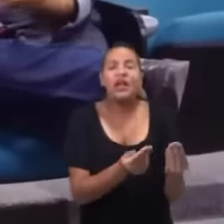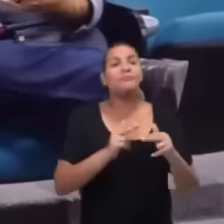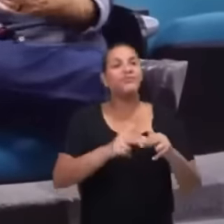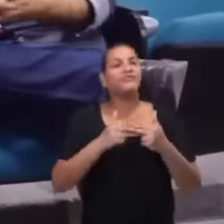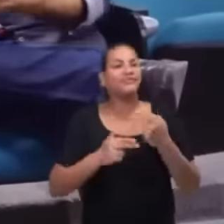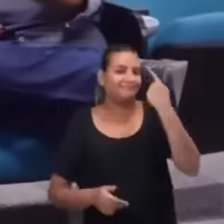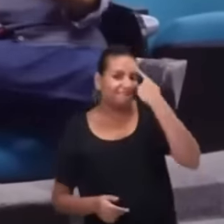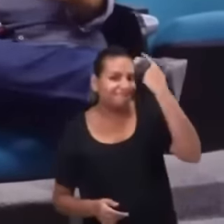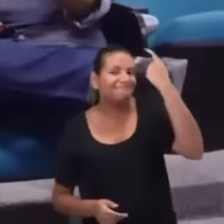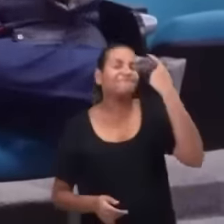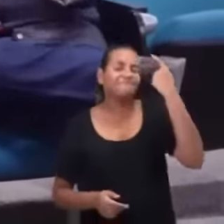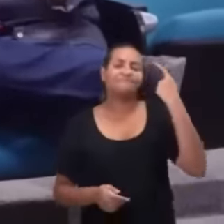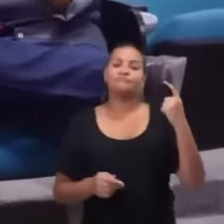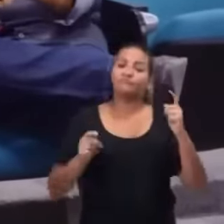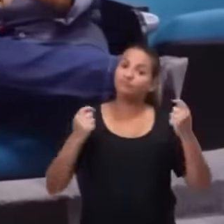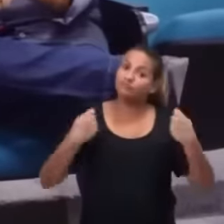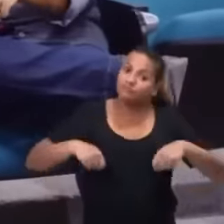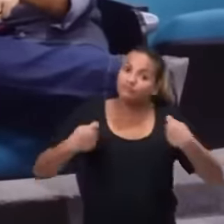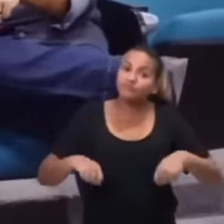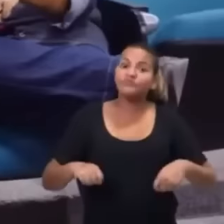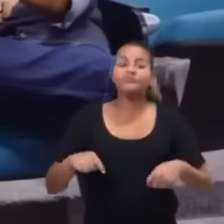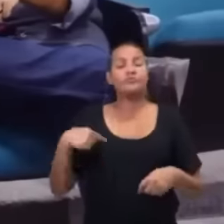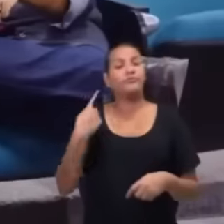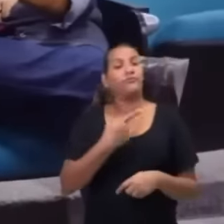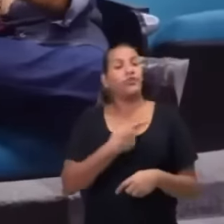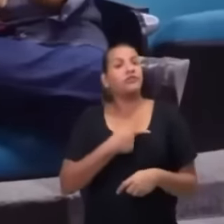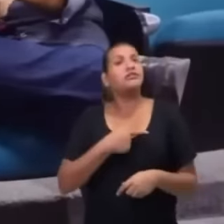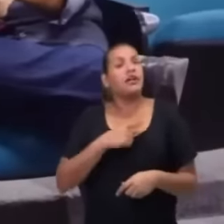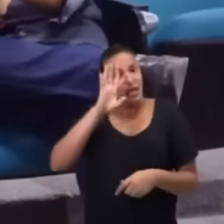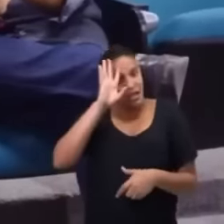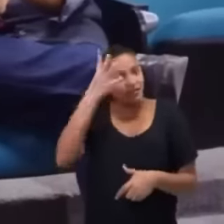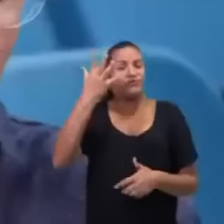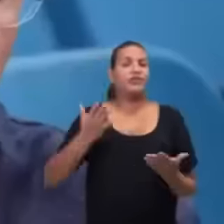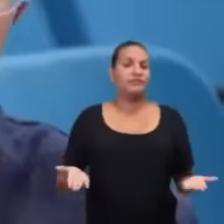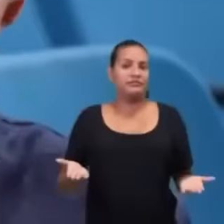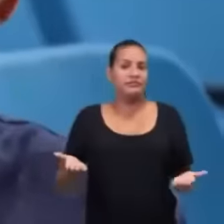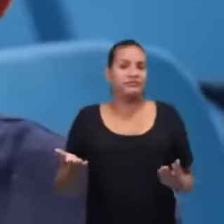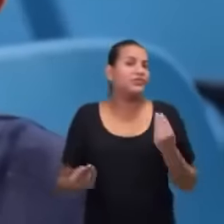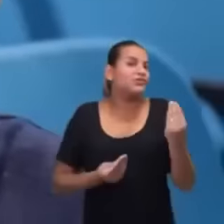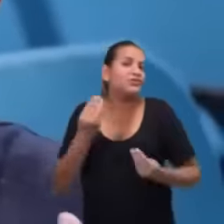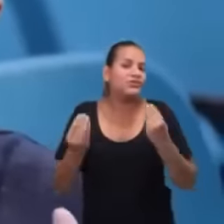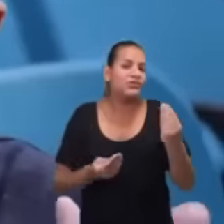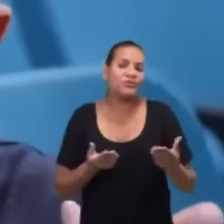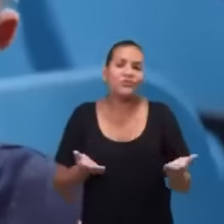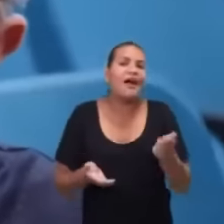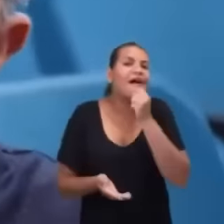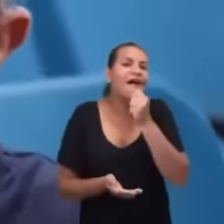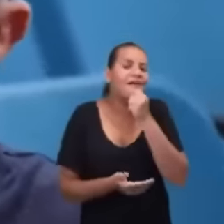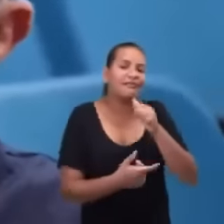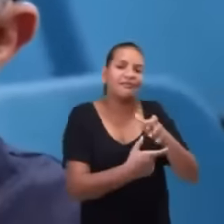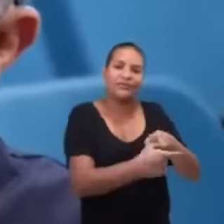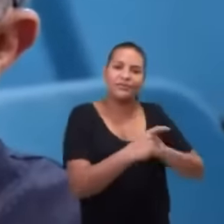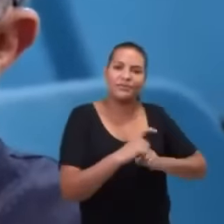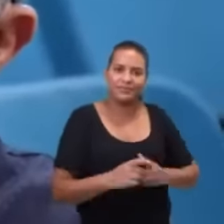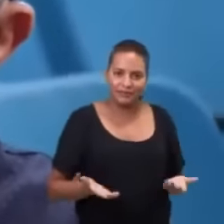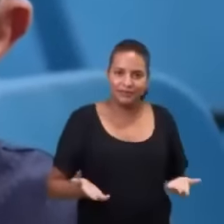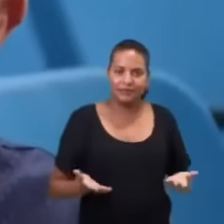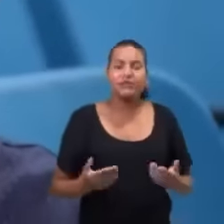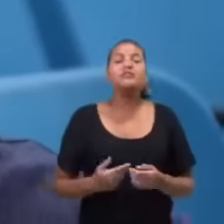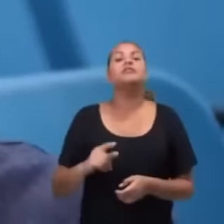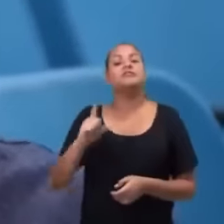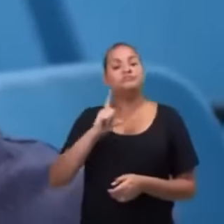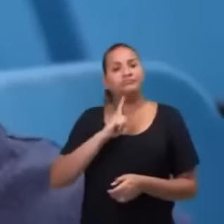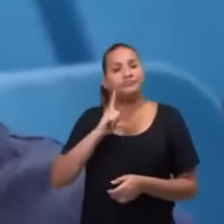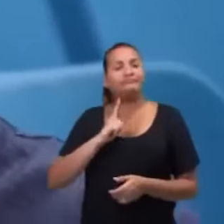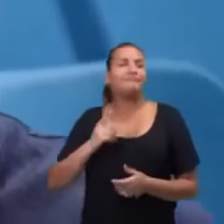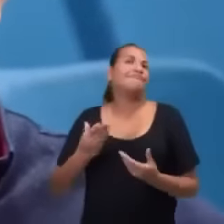coragem, né, política de dizer assim, nós vamos tocar aqui na ferida para tentar resolver. A gente acaba desencadeando uma série de ações.